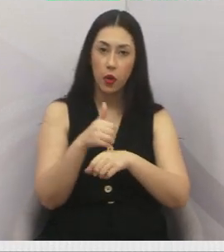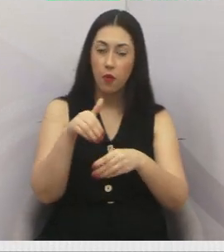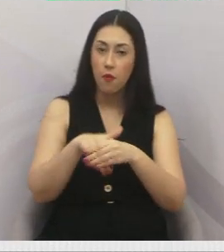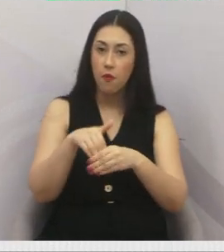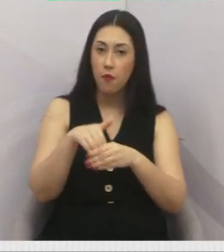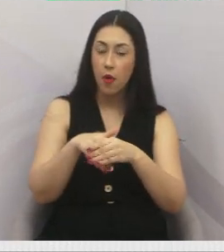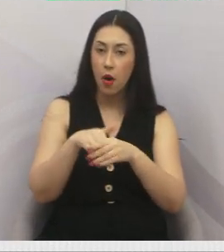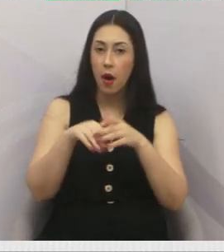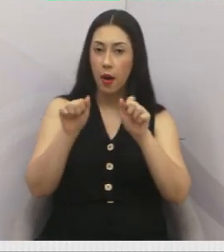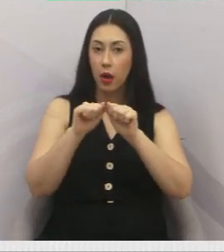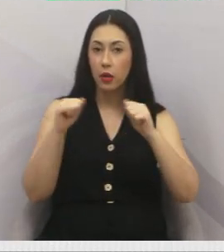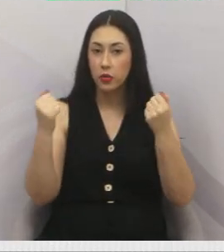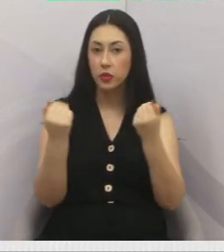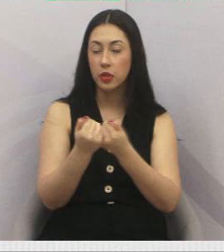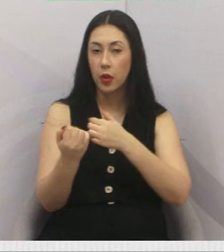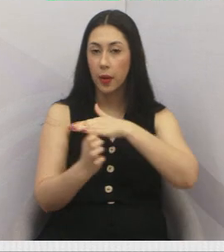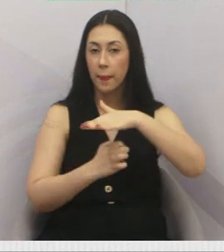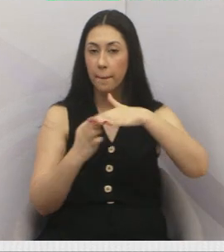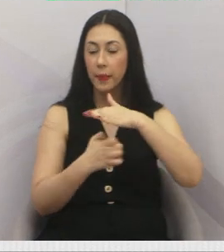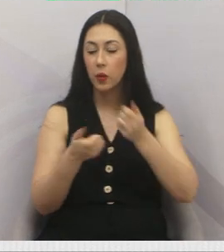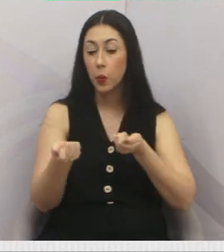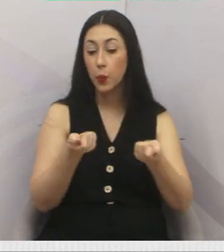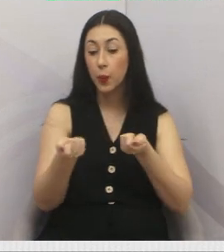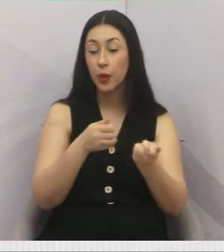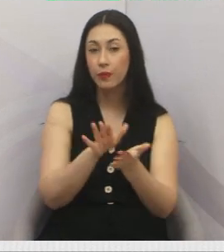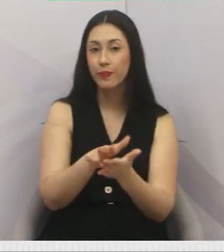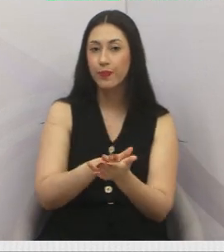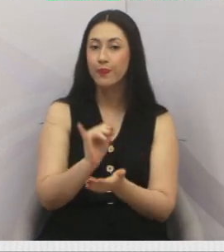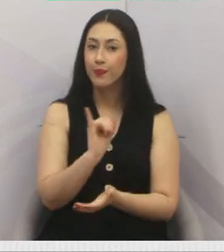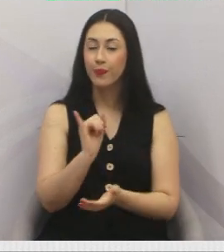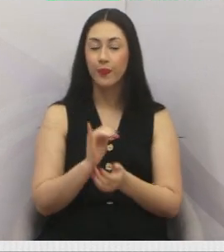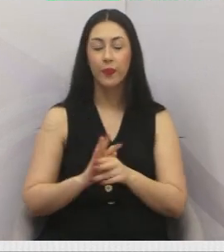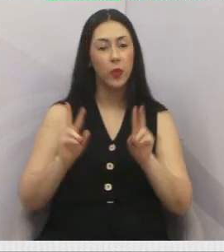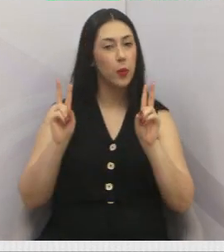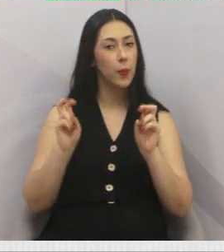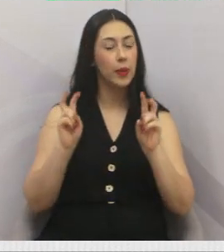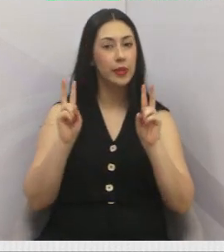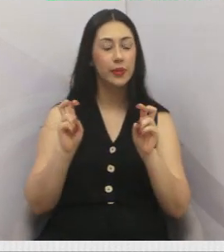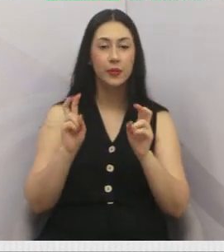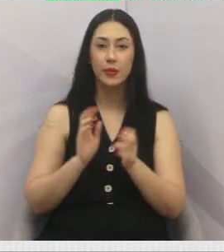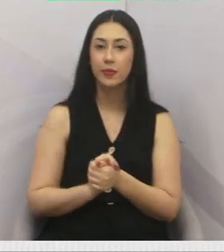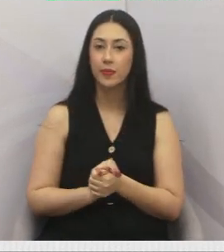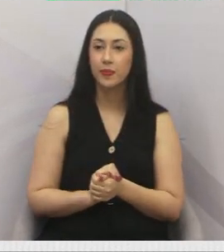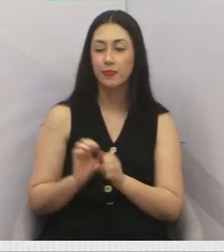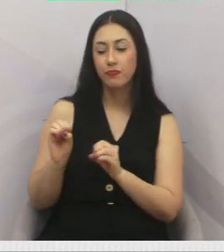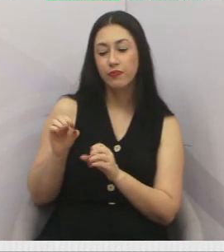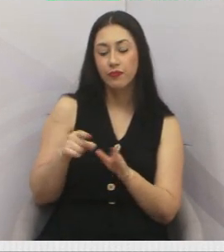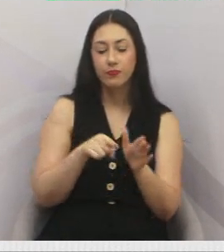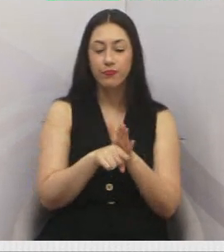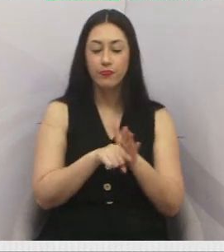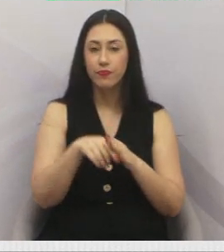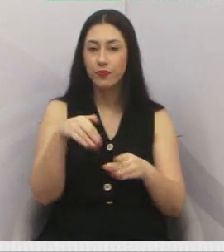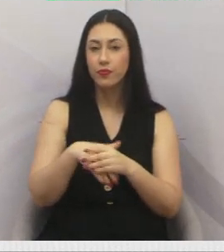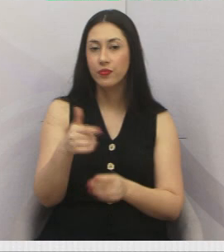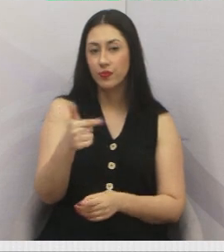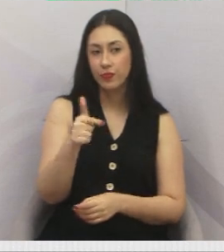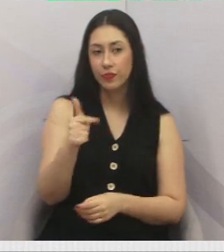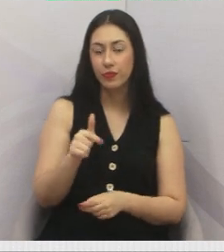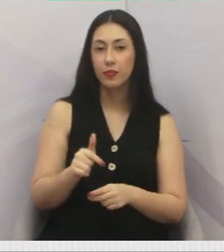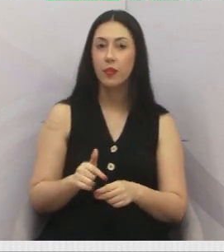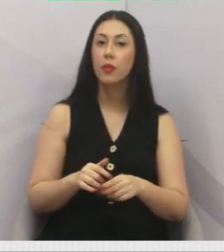um voto para a Associação das Empresas de Mineração de Jacareí. Segmento Entidades Acadêmicas, voto em branco.